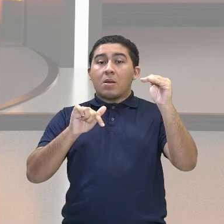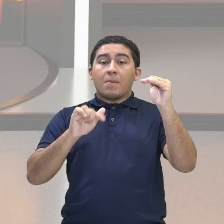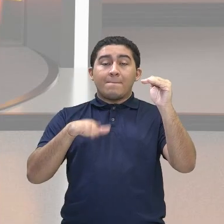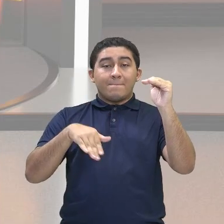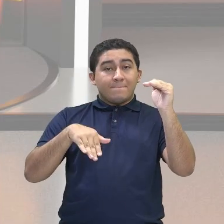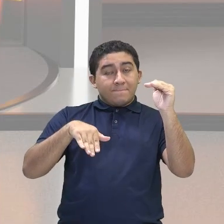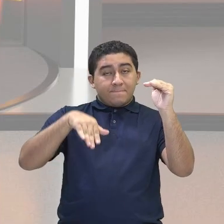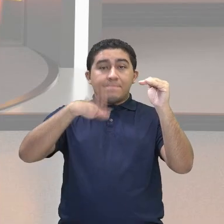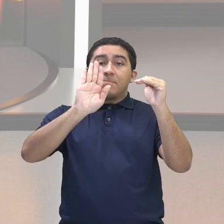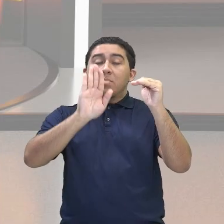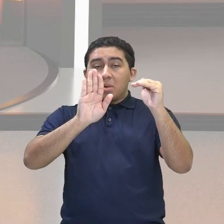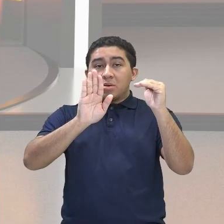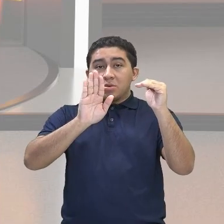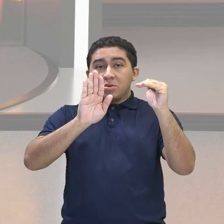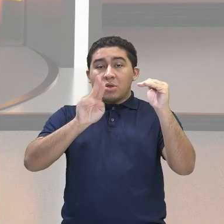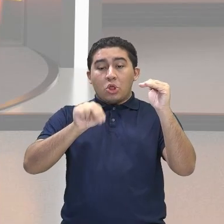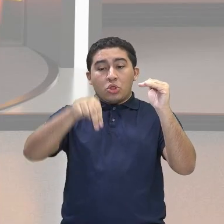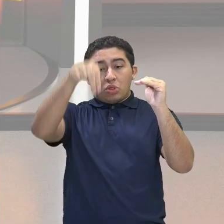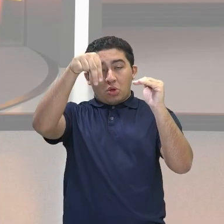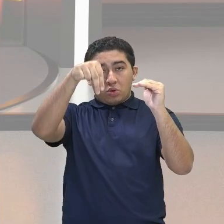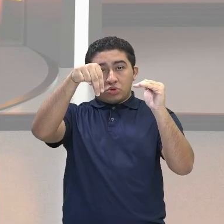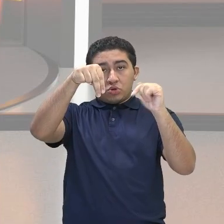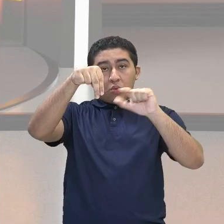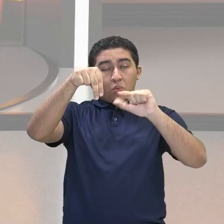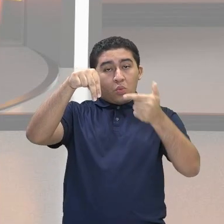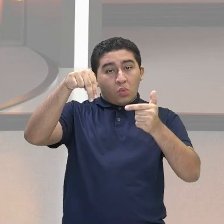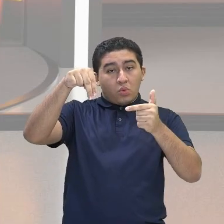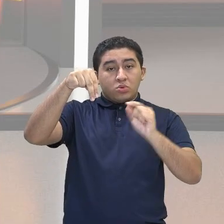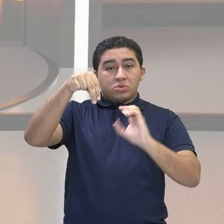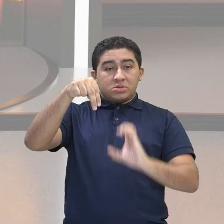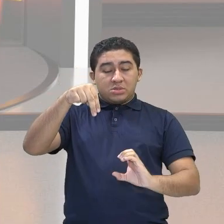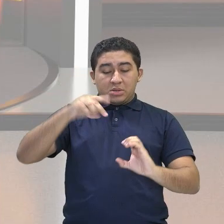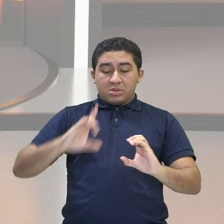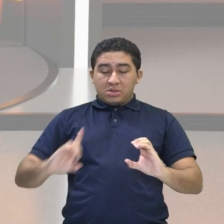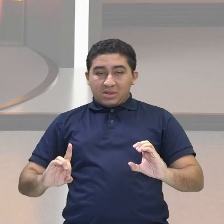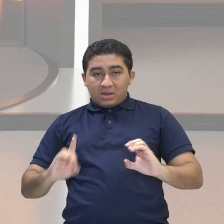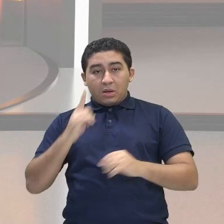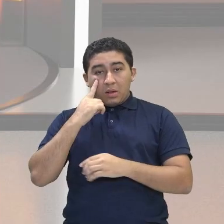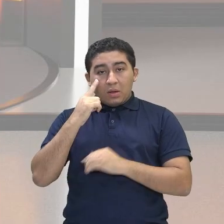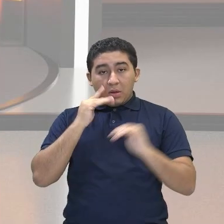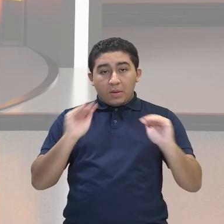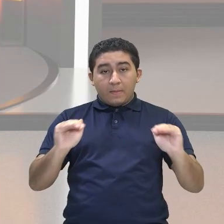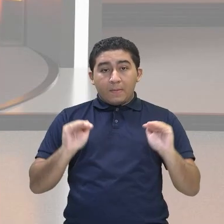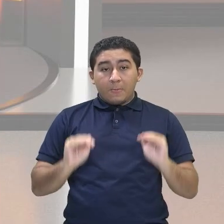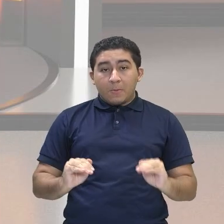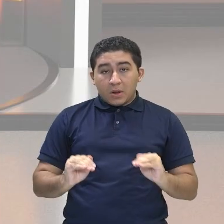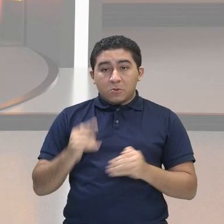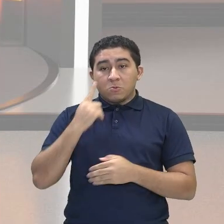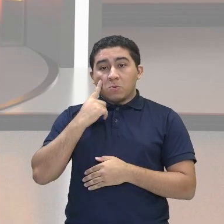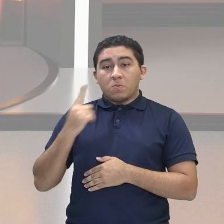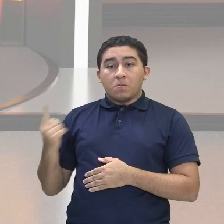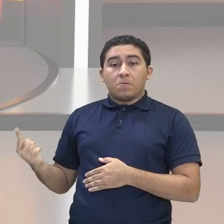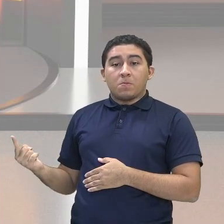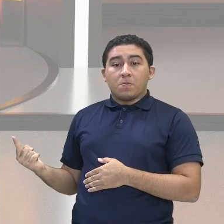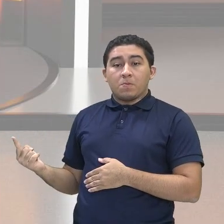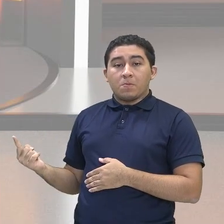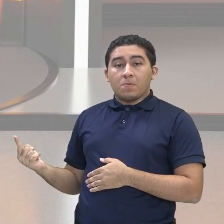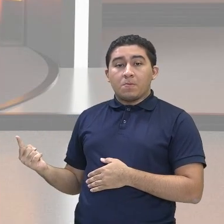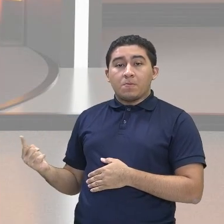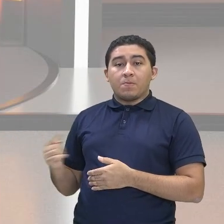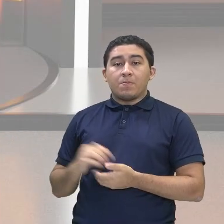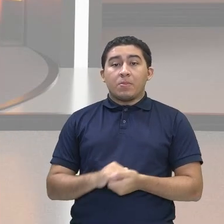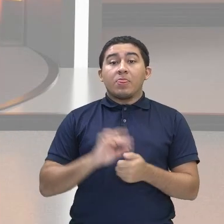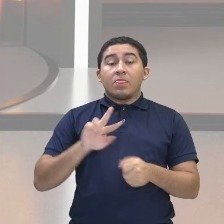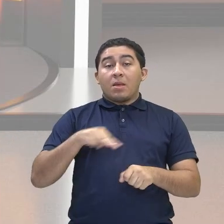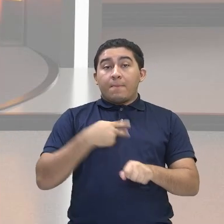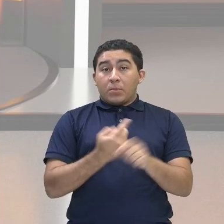é uma latitude norte. Os pontos C e D, olha, que está ali embaixo, vocês estão vendo a linha do Equador? Daqui a pouco eu vou mostrar de